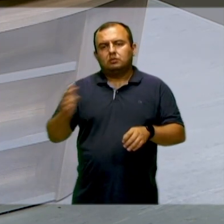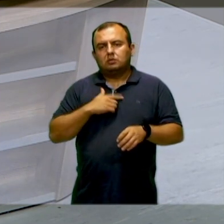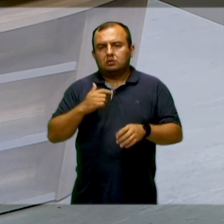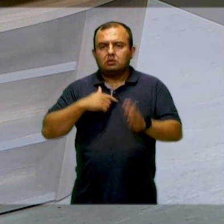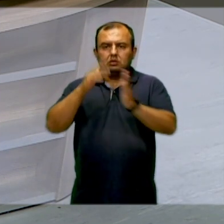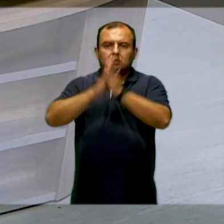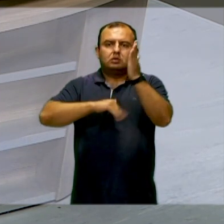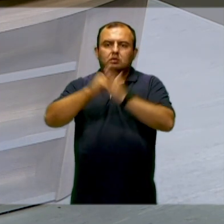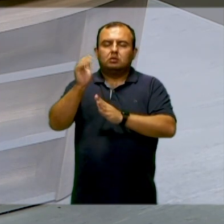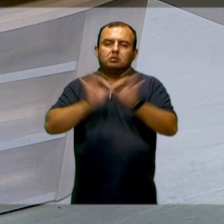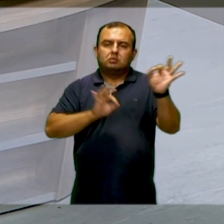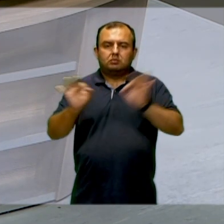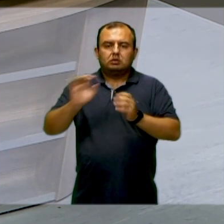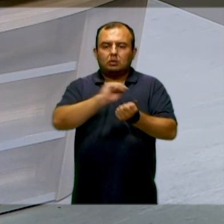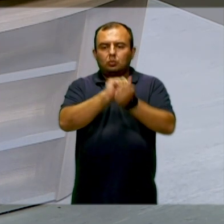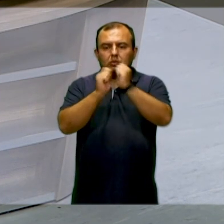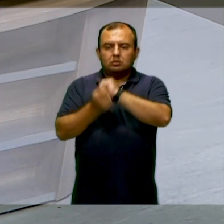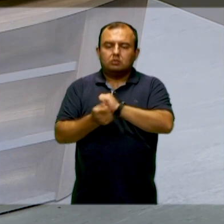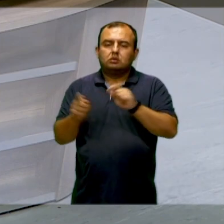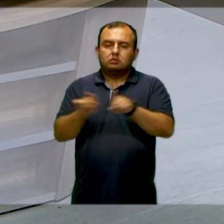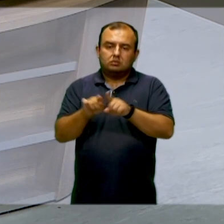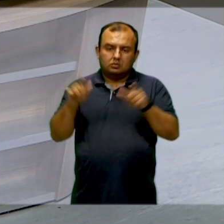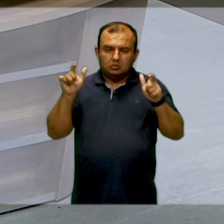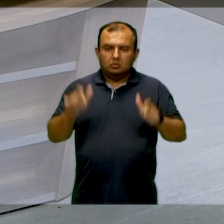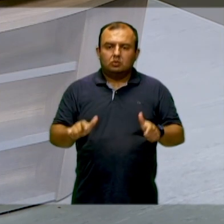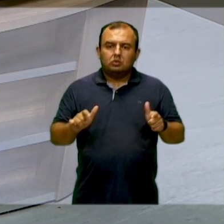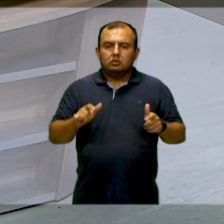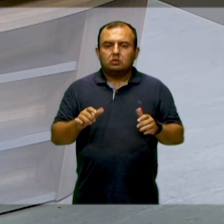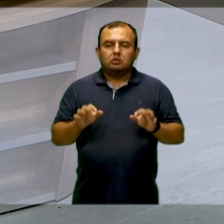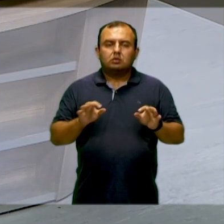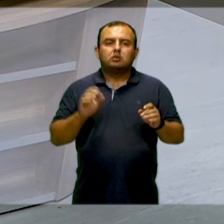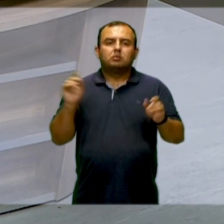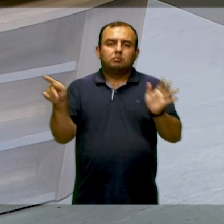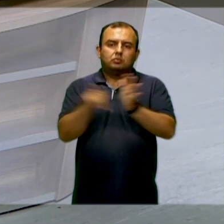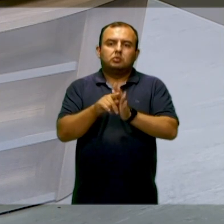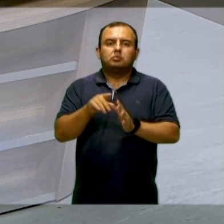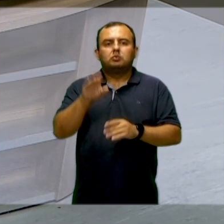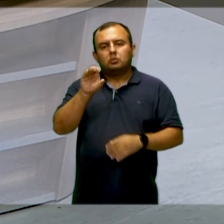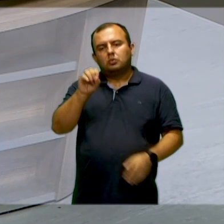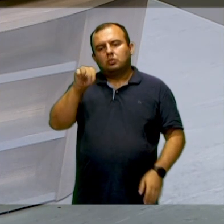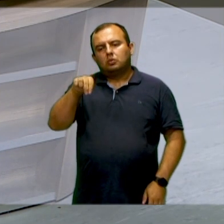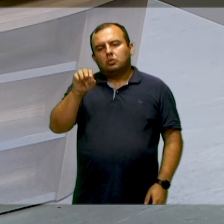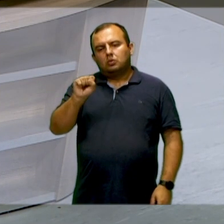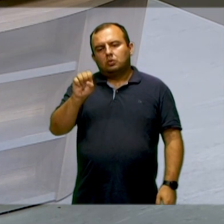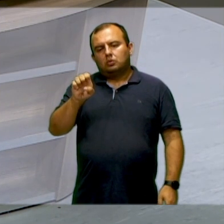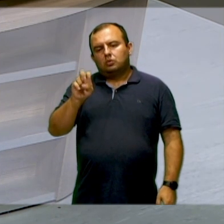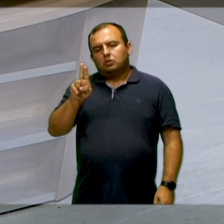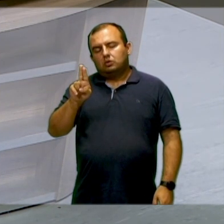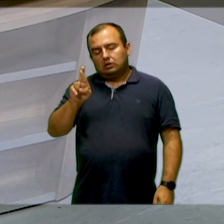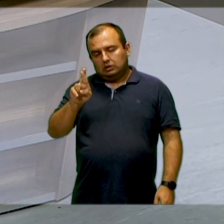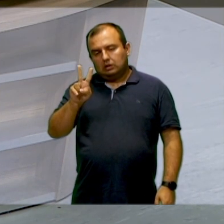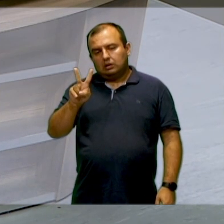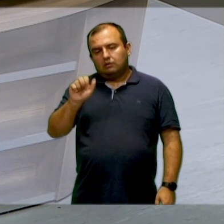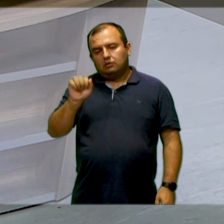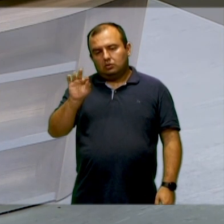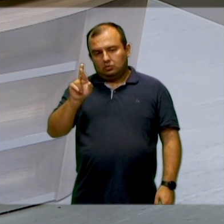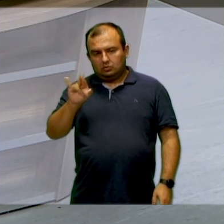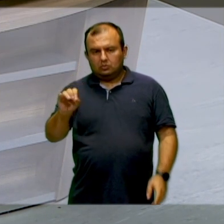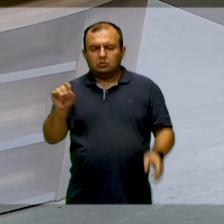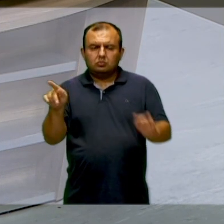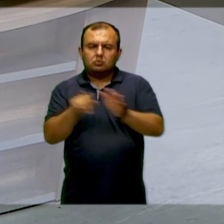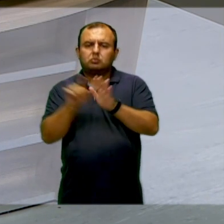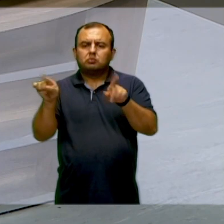pintar, tem que arrumar, tem que adequar, mas o espaço está pensado para o conservatório. E exatamente por ser uma questão para a